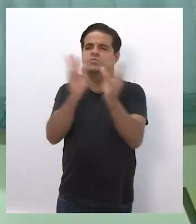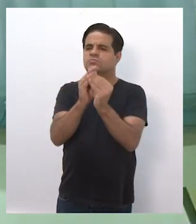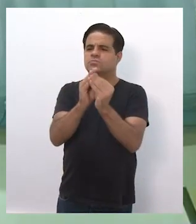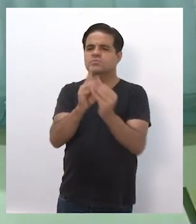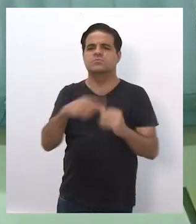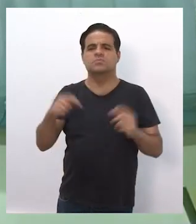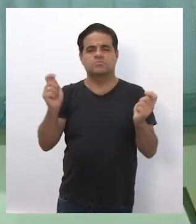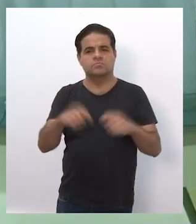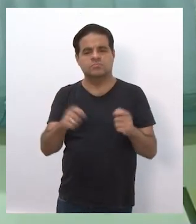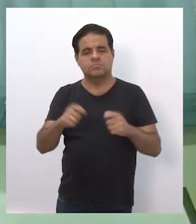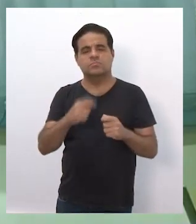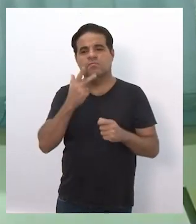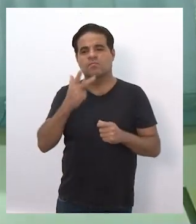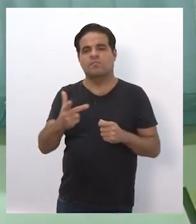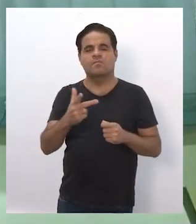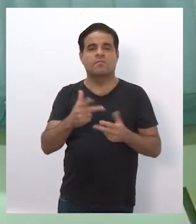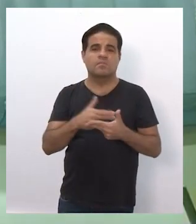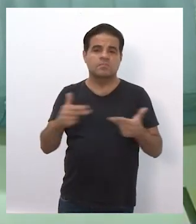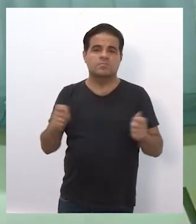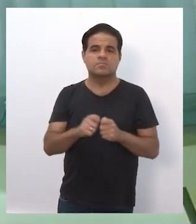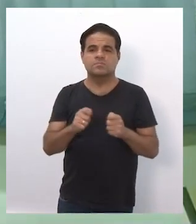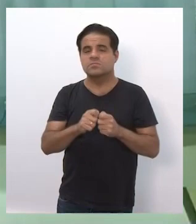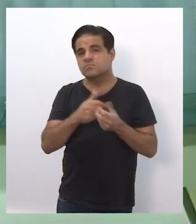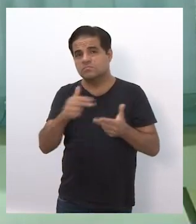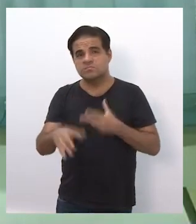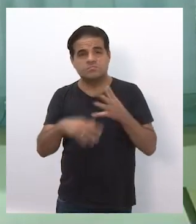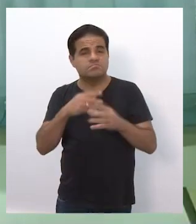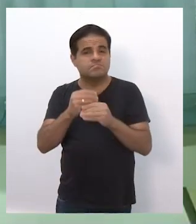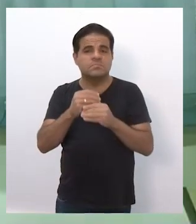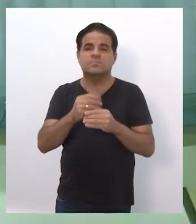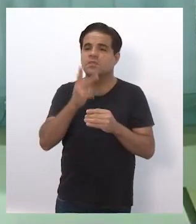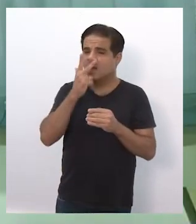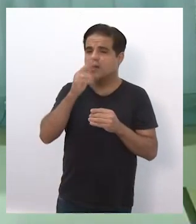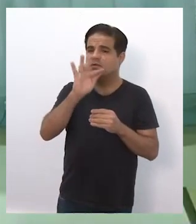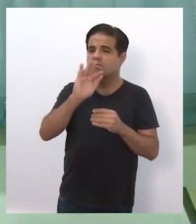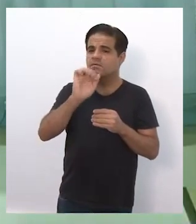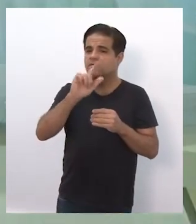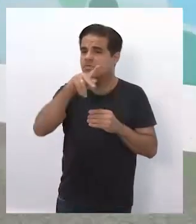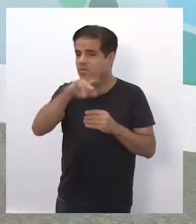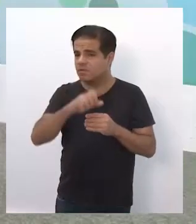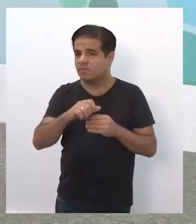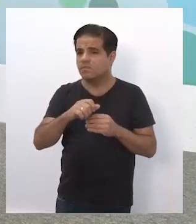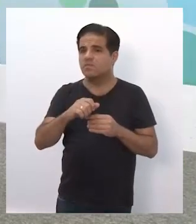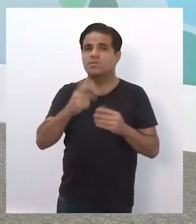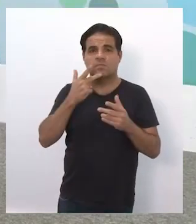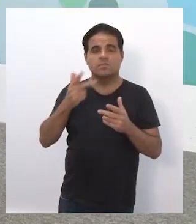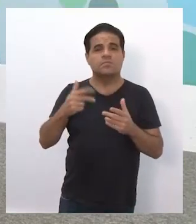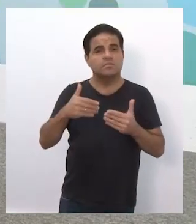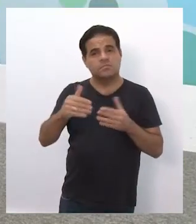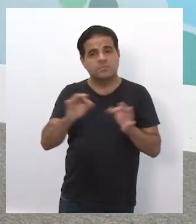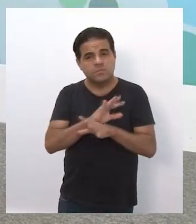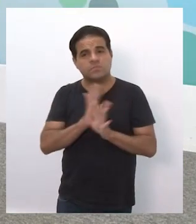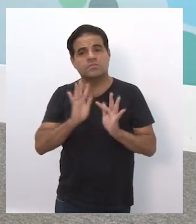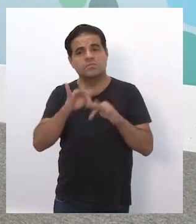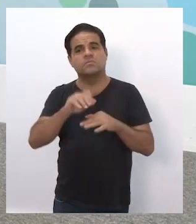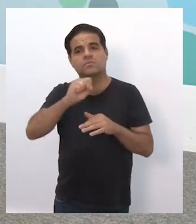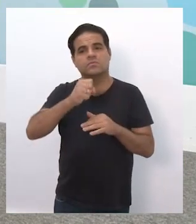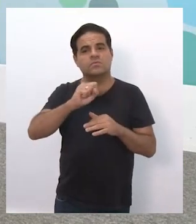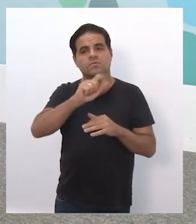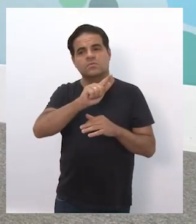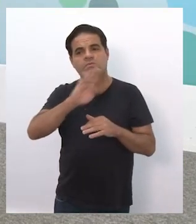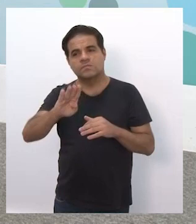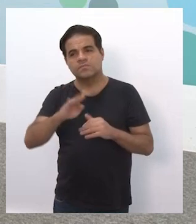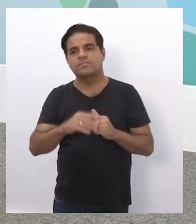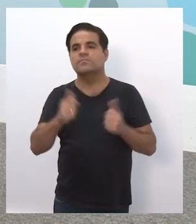nós podemos fazer, completar. O que você acha disso, Felipe? Uma configuração boa, no caso, né? 8 GB de RAM como